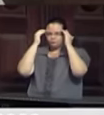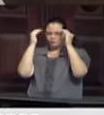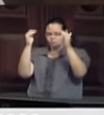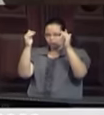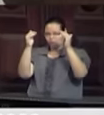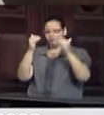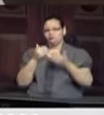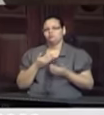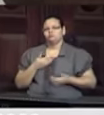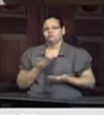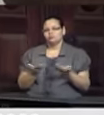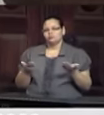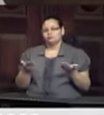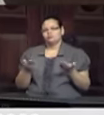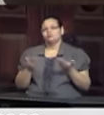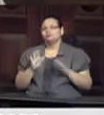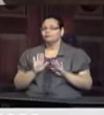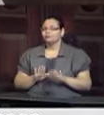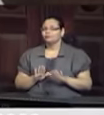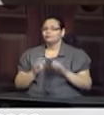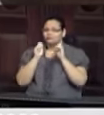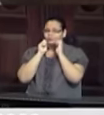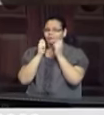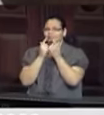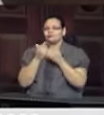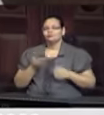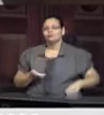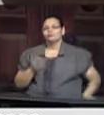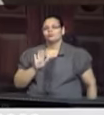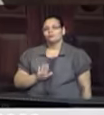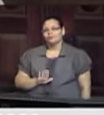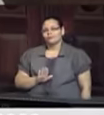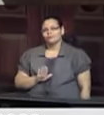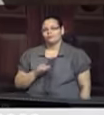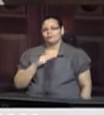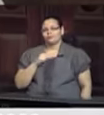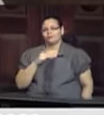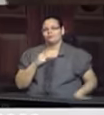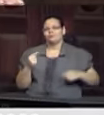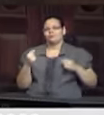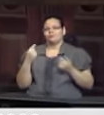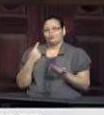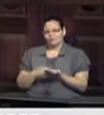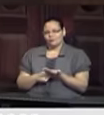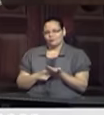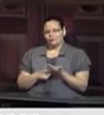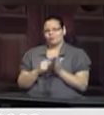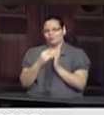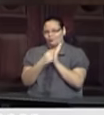ao parlamento. Mas neste acordo, lá está escrito